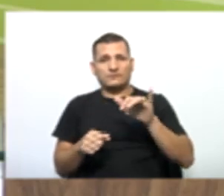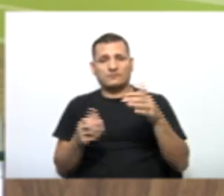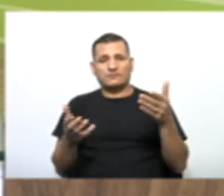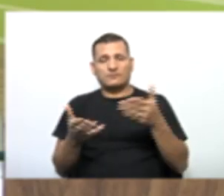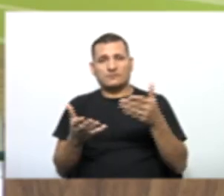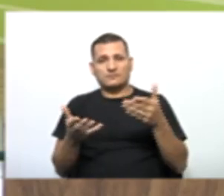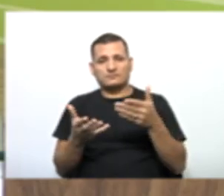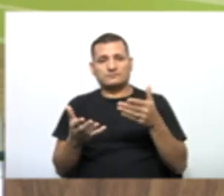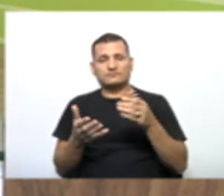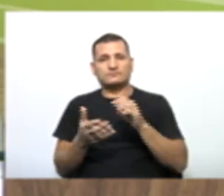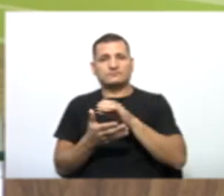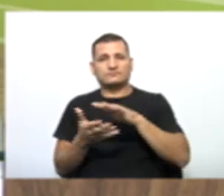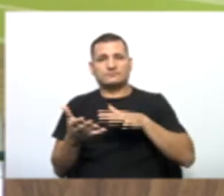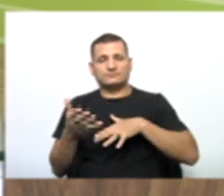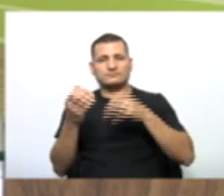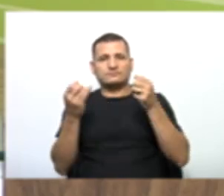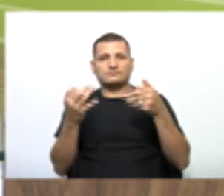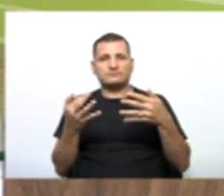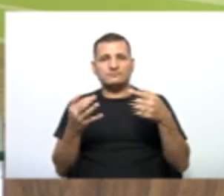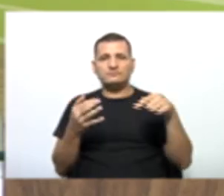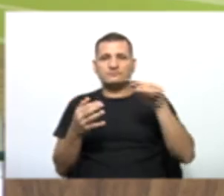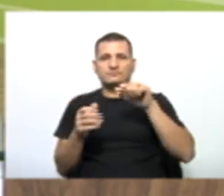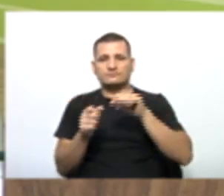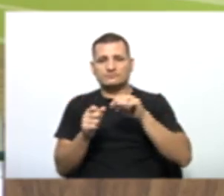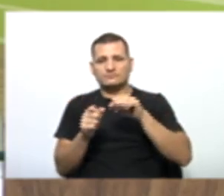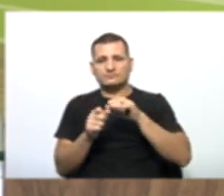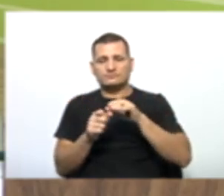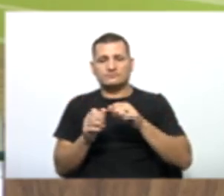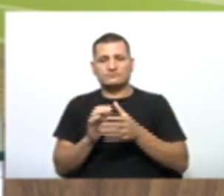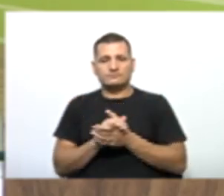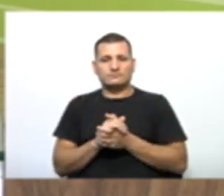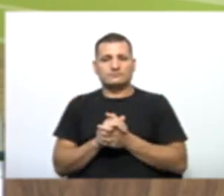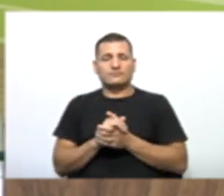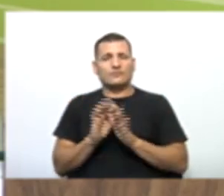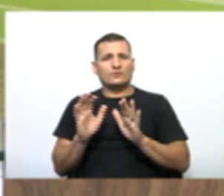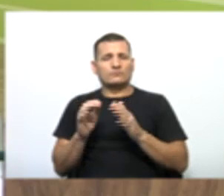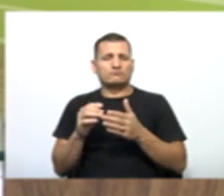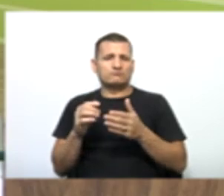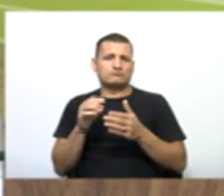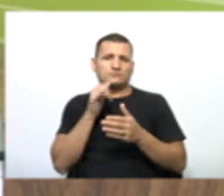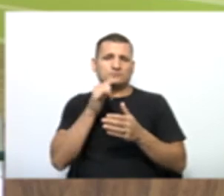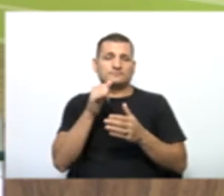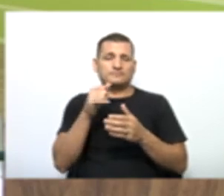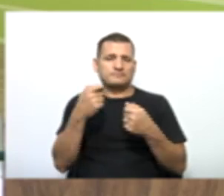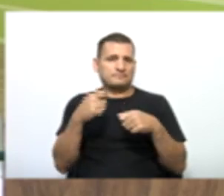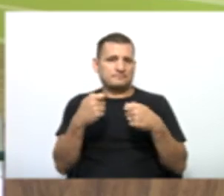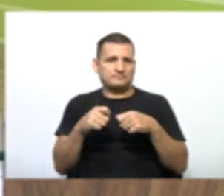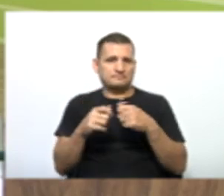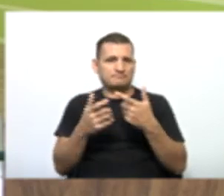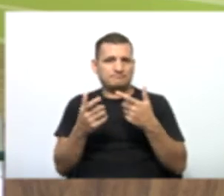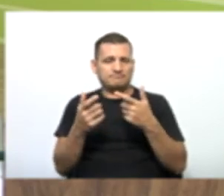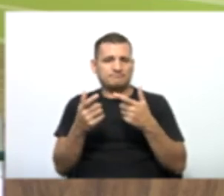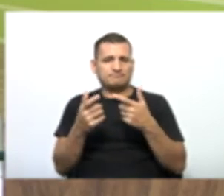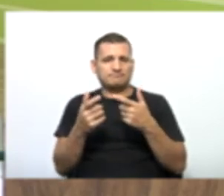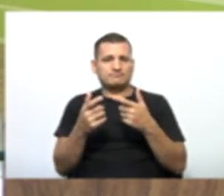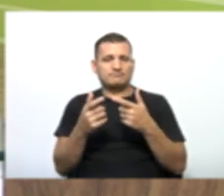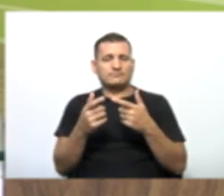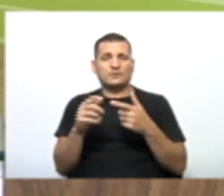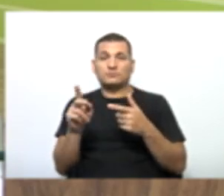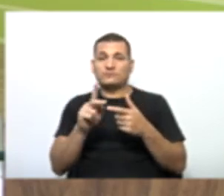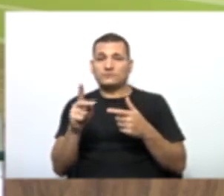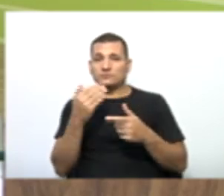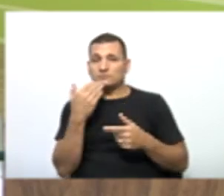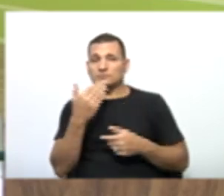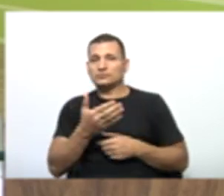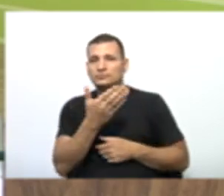falar para vocês qual é a atividade de sala que vocês terão que fazer agora. E, a todo momento, se vocês precisarem de alguma coisa, mande para o professor presencial